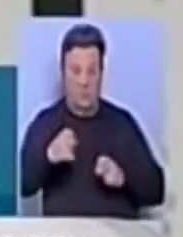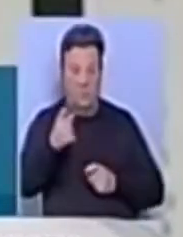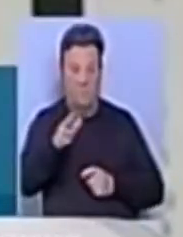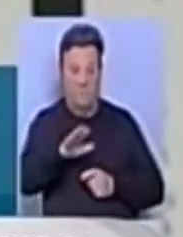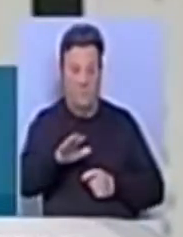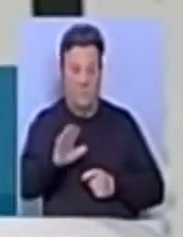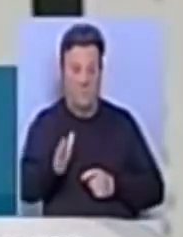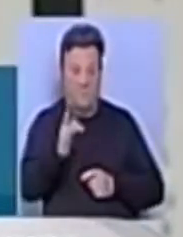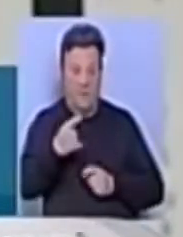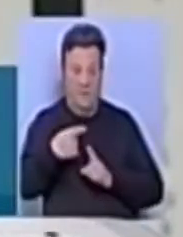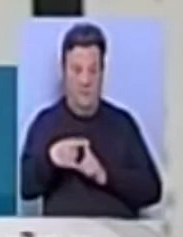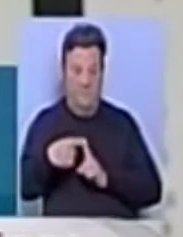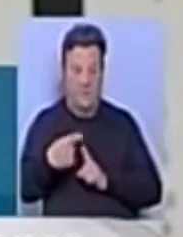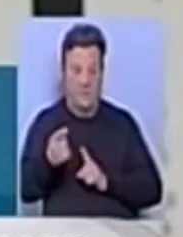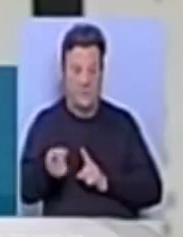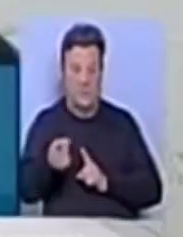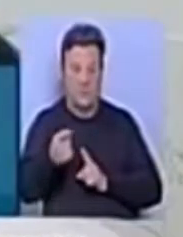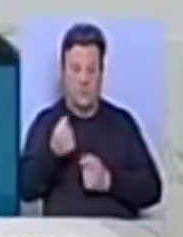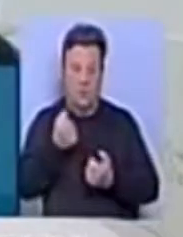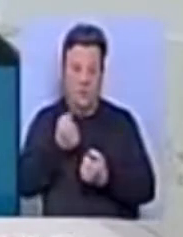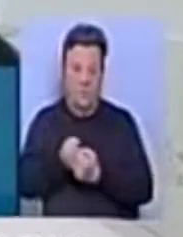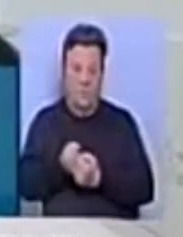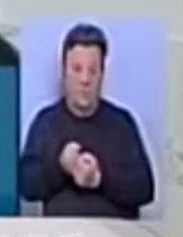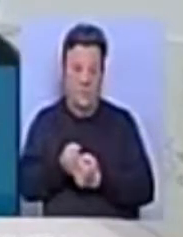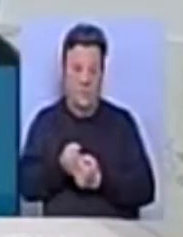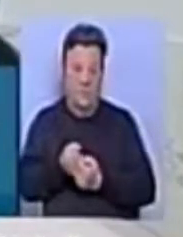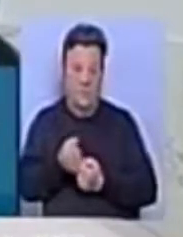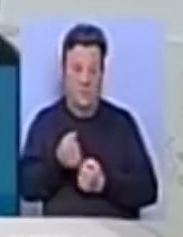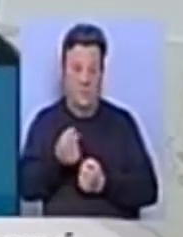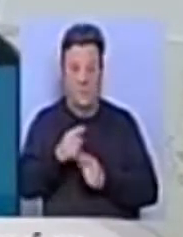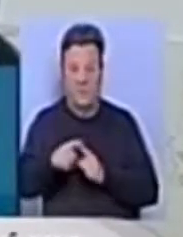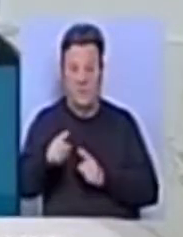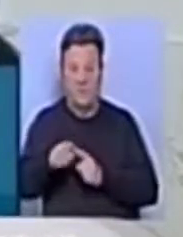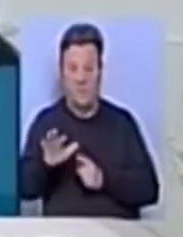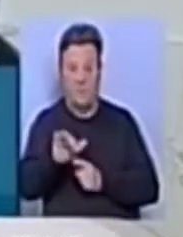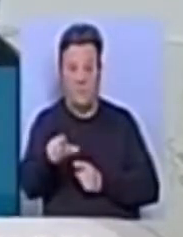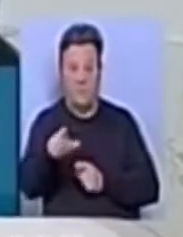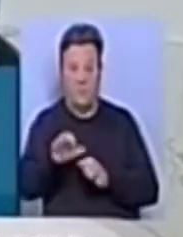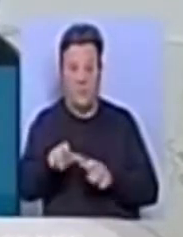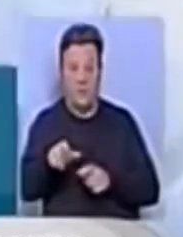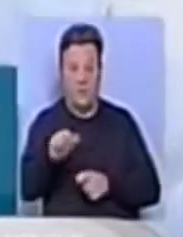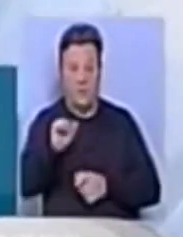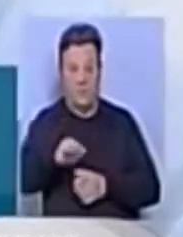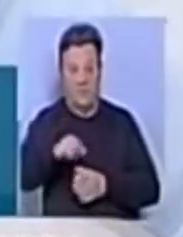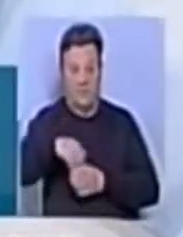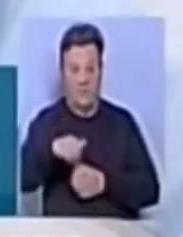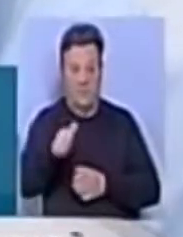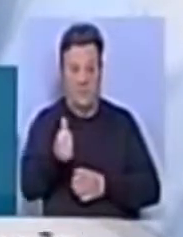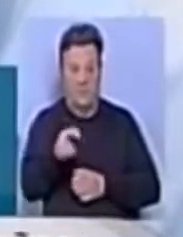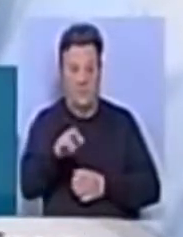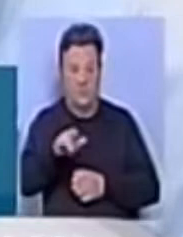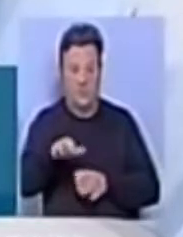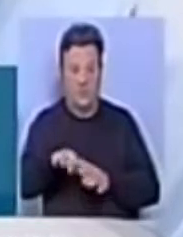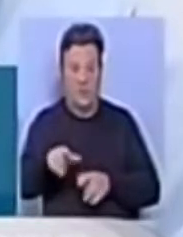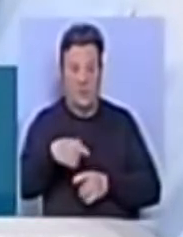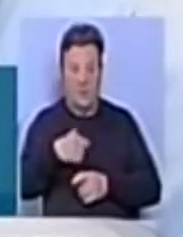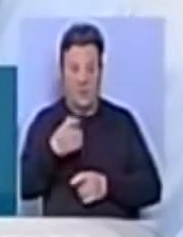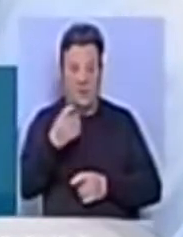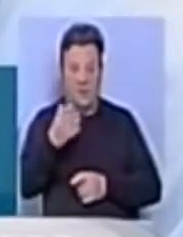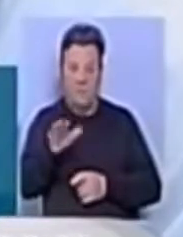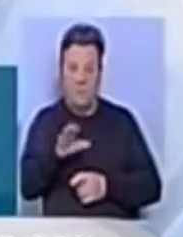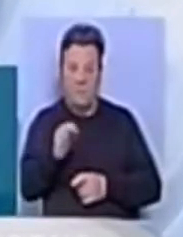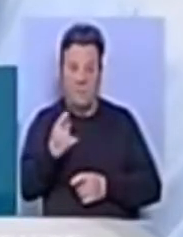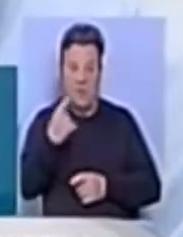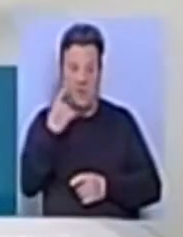forma mais eficaz de combater de diferentes formas do campeonato chega a forma mais eficaz de identificar